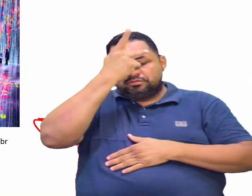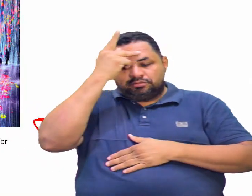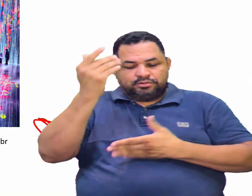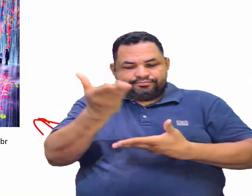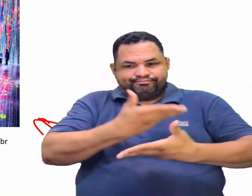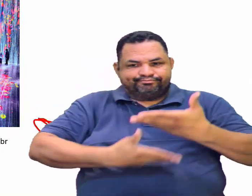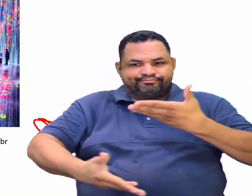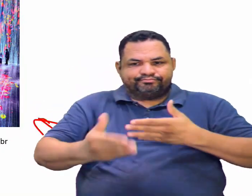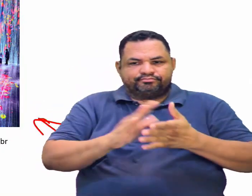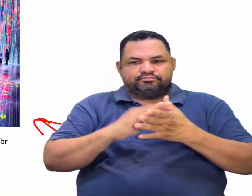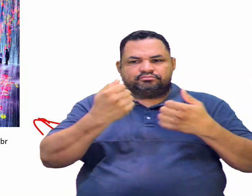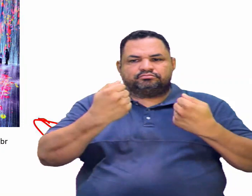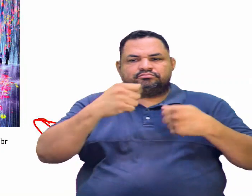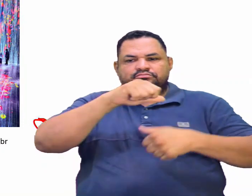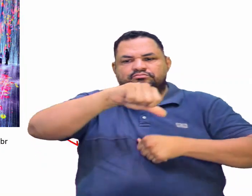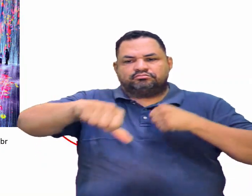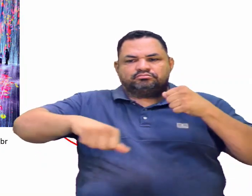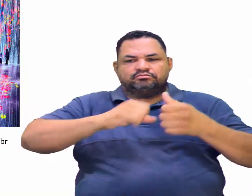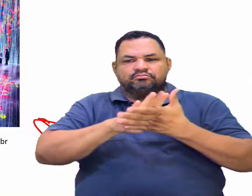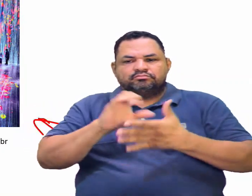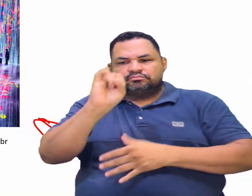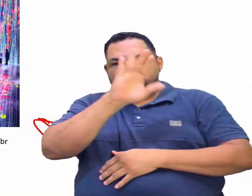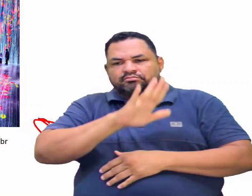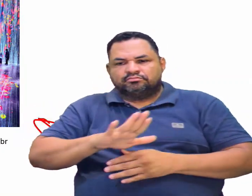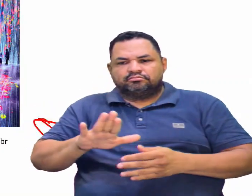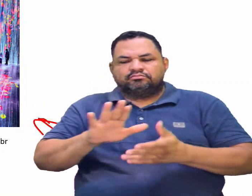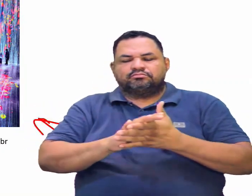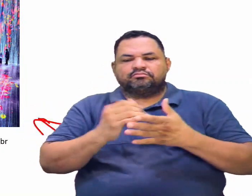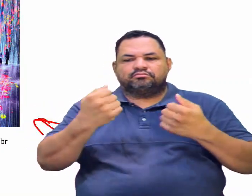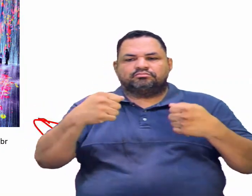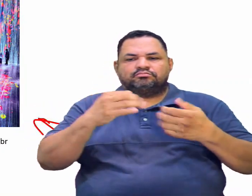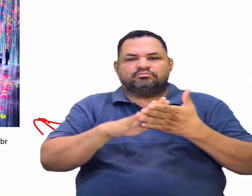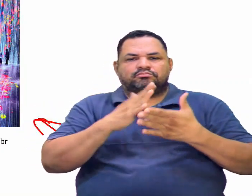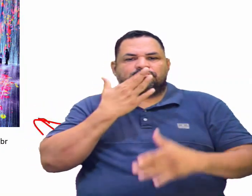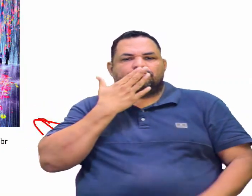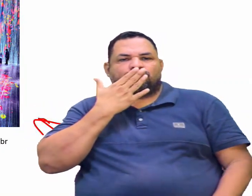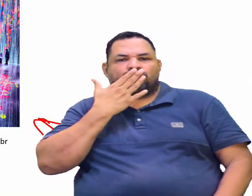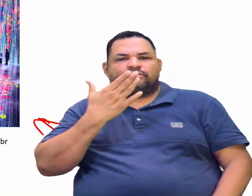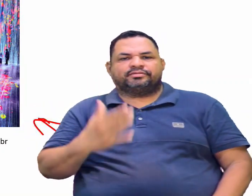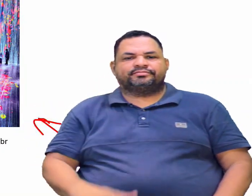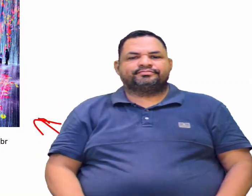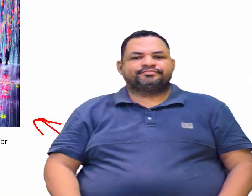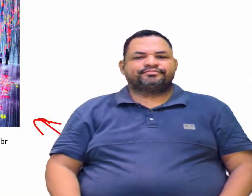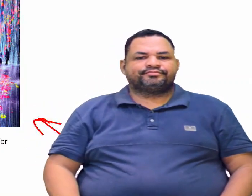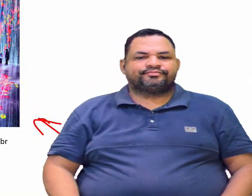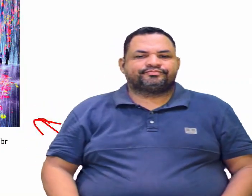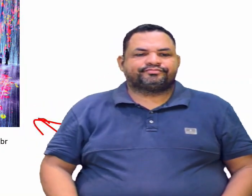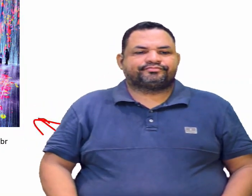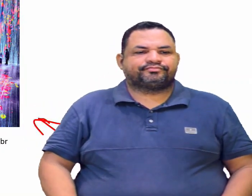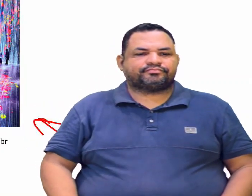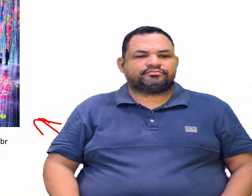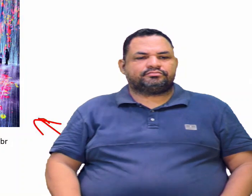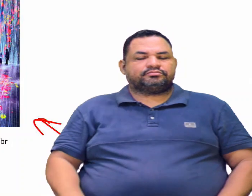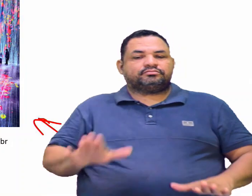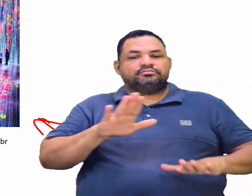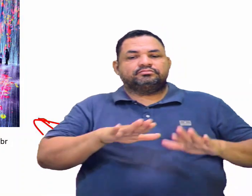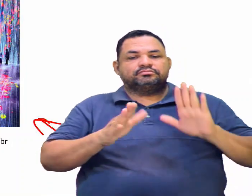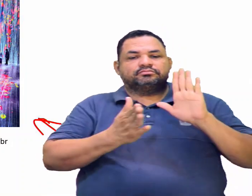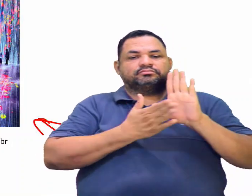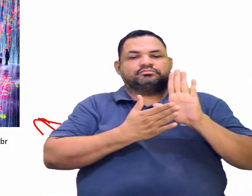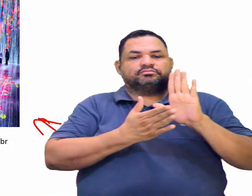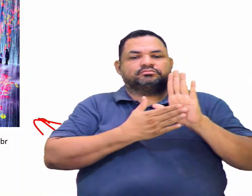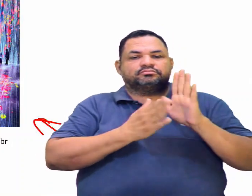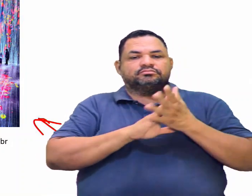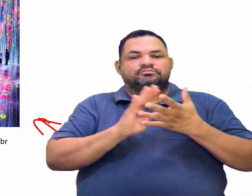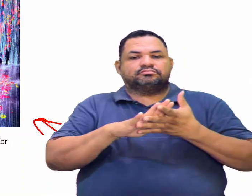né? Pode mudar a imagem, pode mudar a cor, né? Dependendo da proposta do